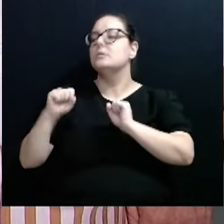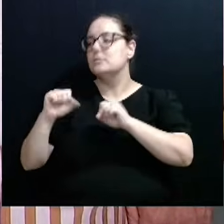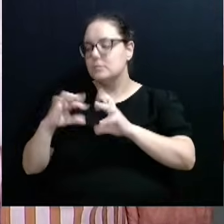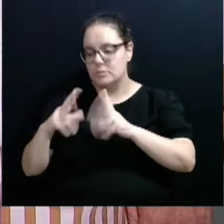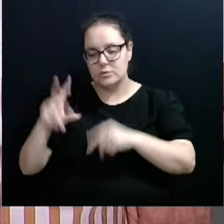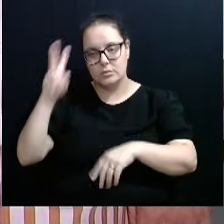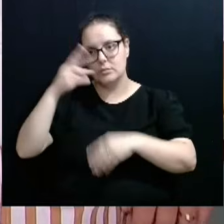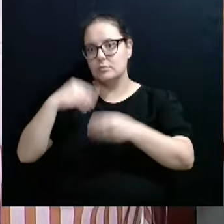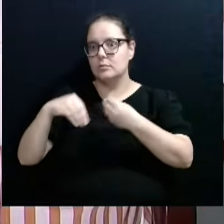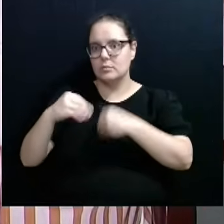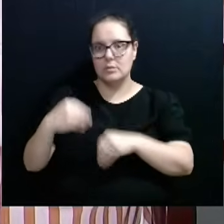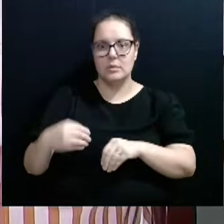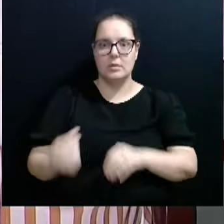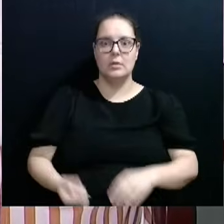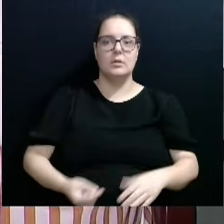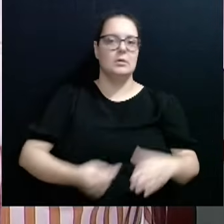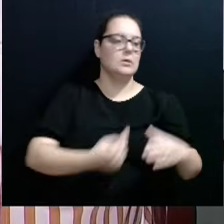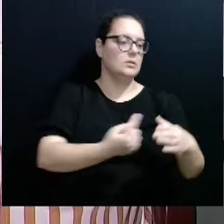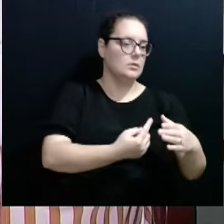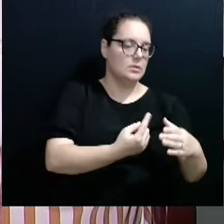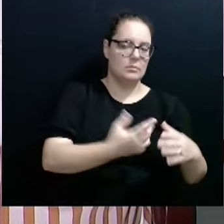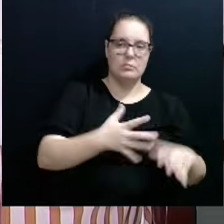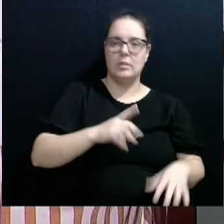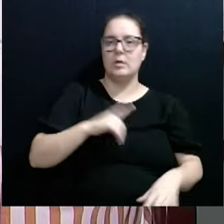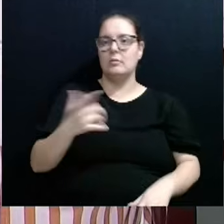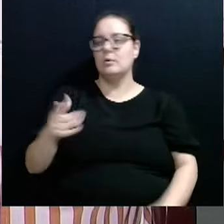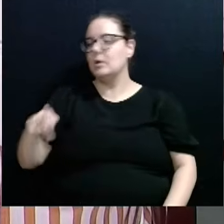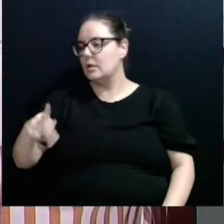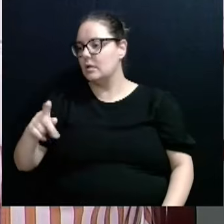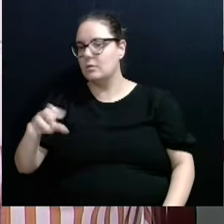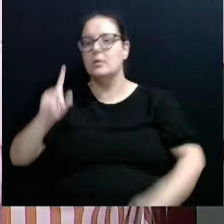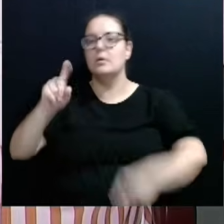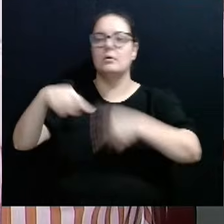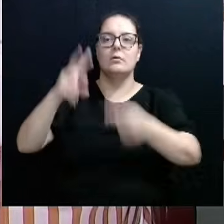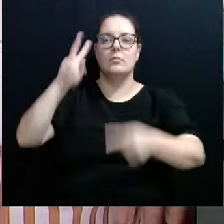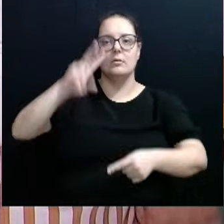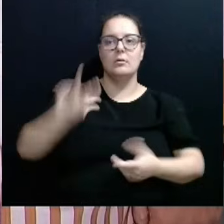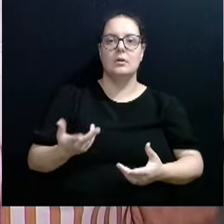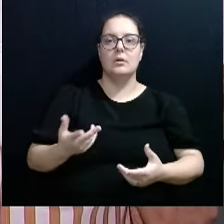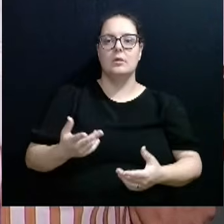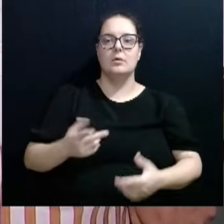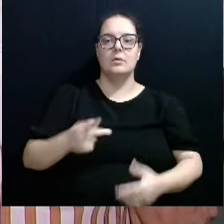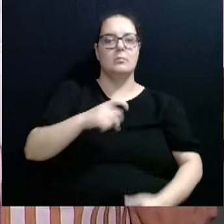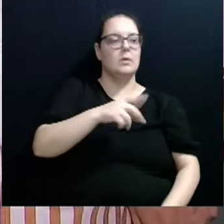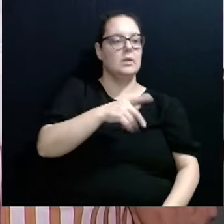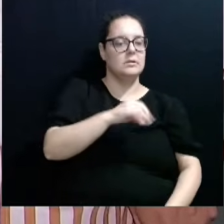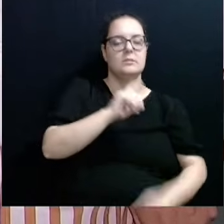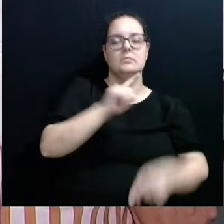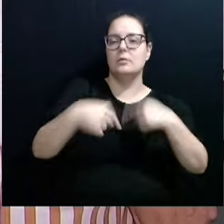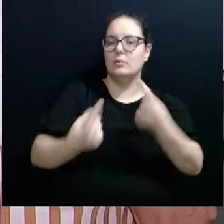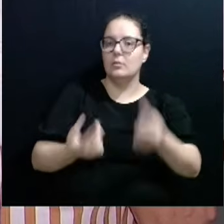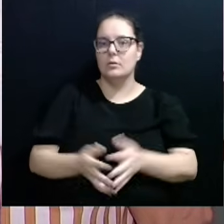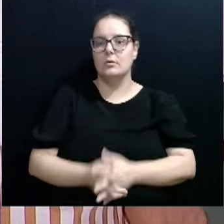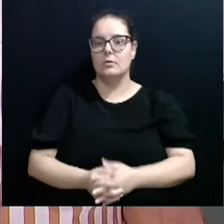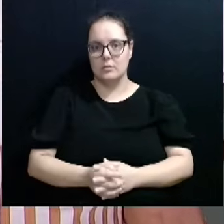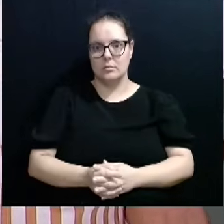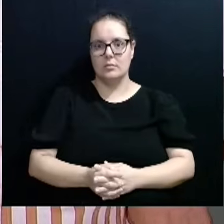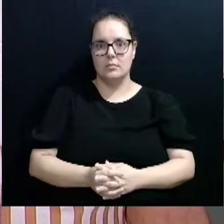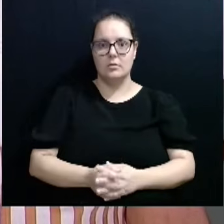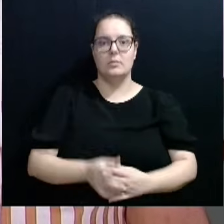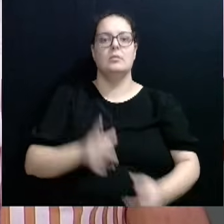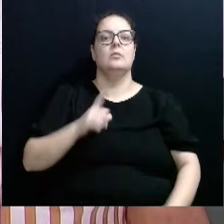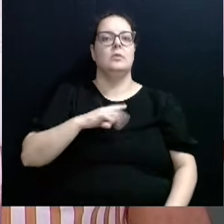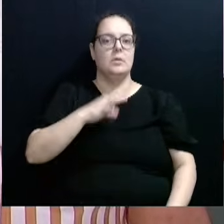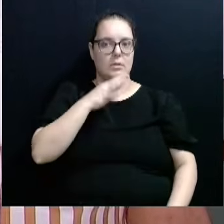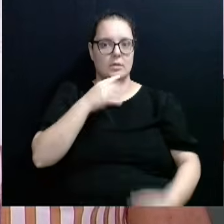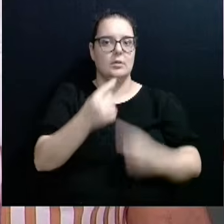máquina tem uma história, essa peça tem outra, esse pezinho aqui tem outro. Então. E você tem que conhecer a história de cada uma também.